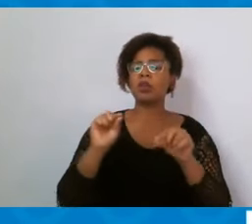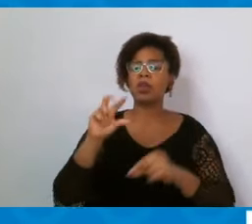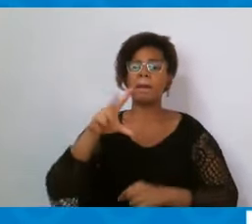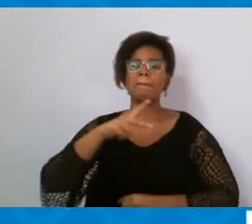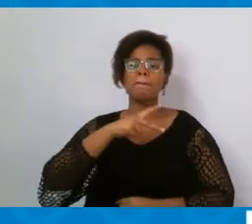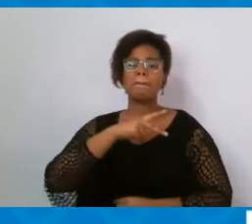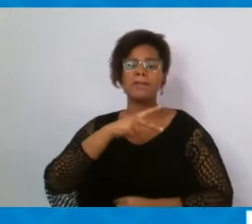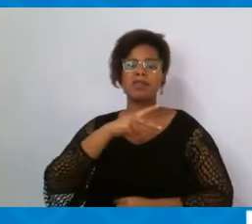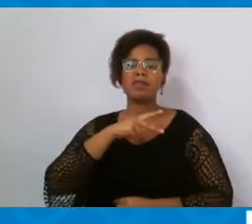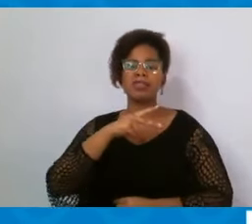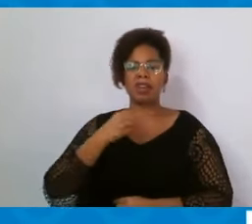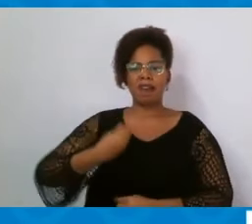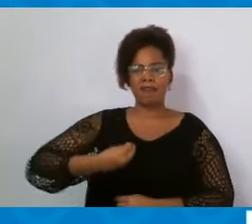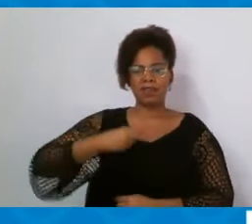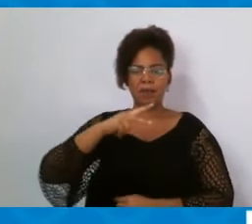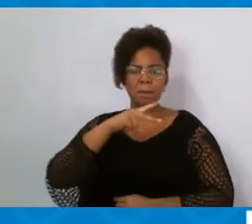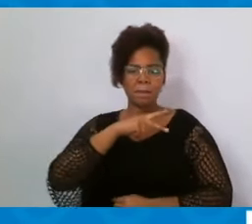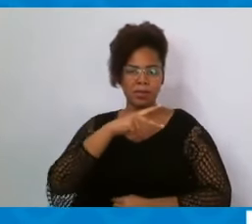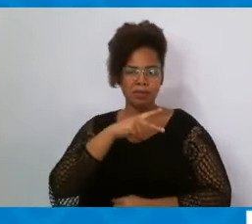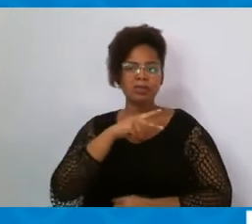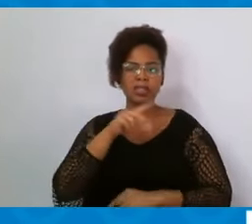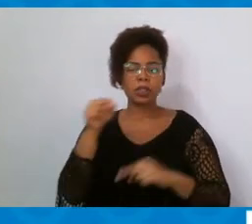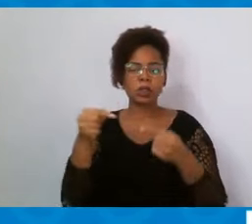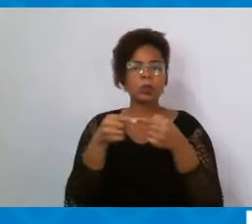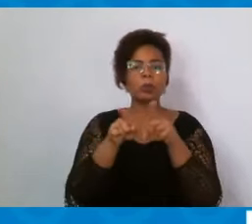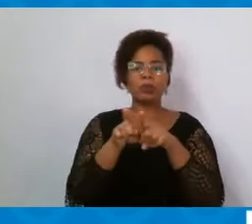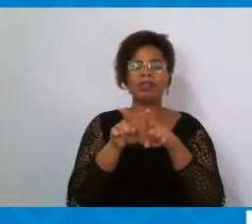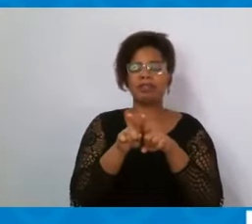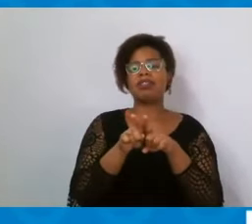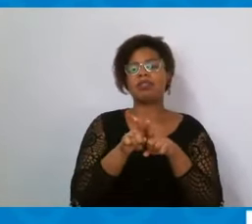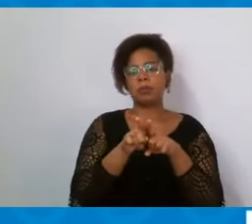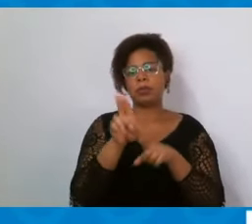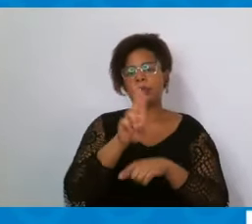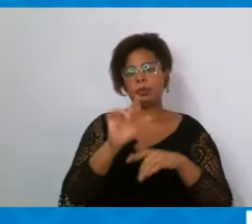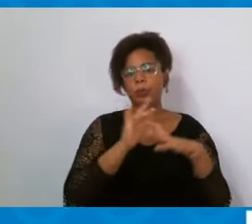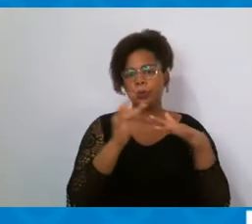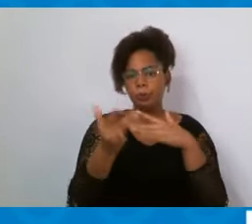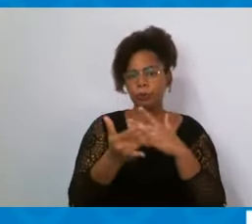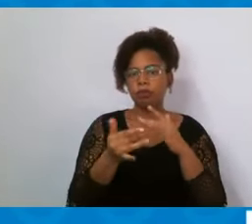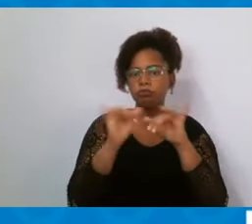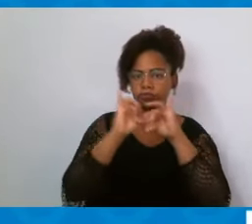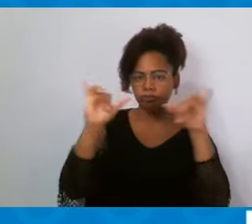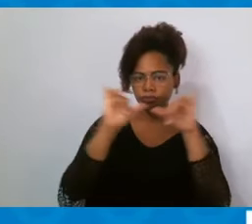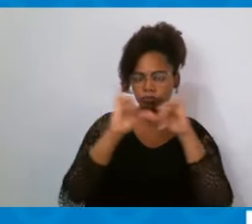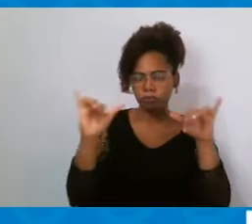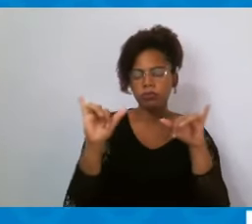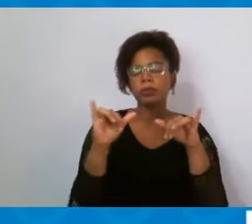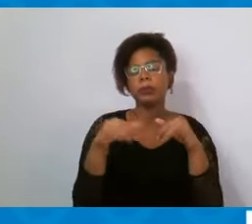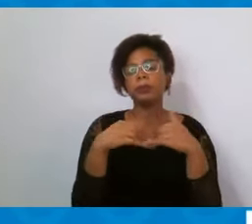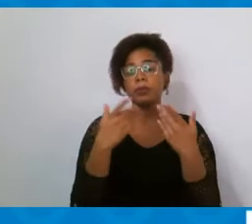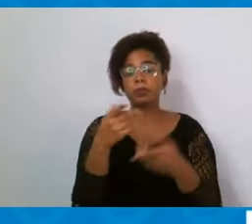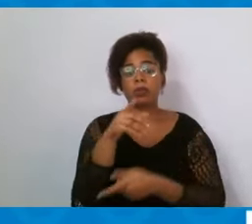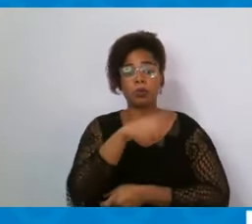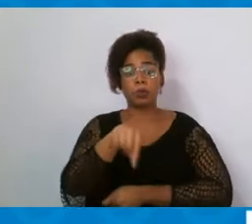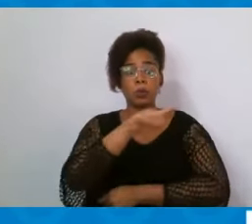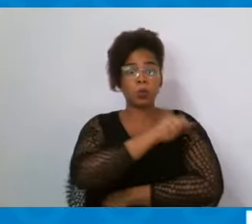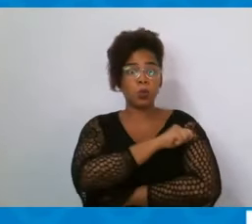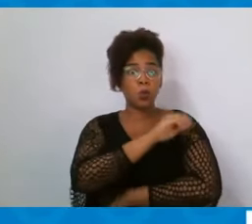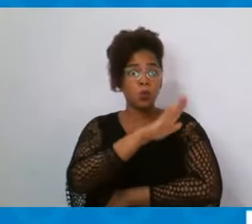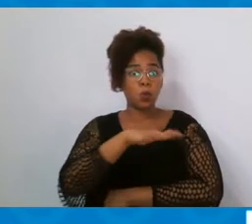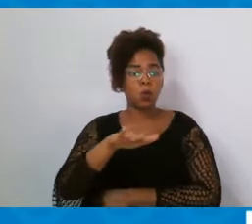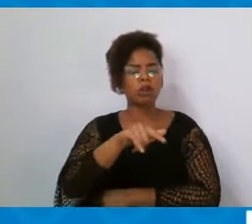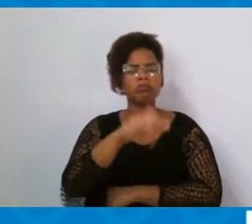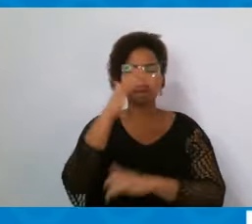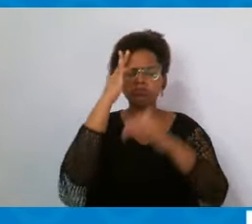ponto de vista de um negócio. Então, eles vão criar que condições aquelas coisas precisam para ser sustentável. Pode